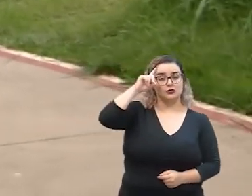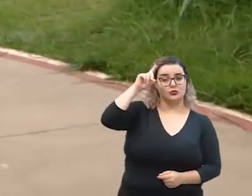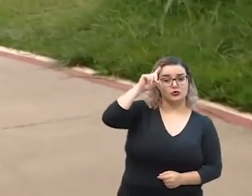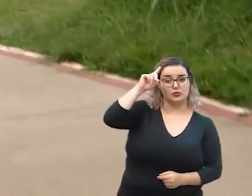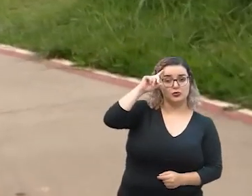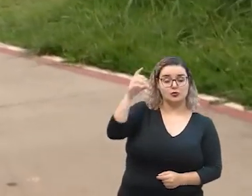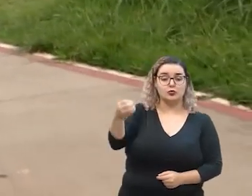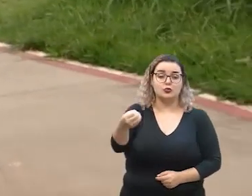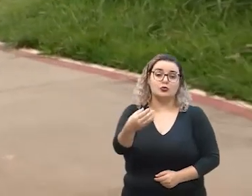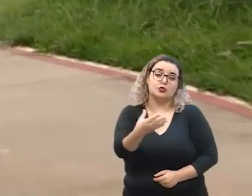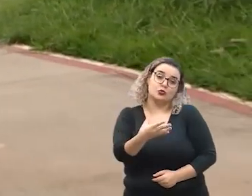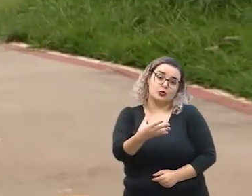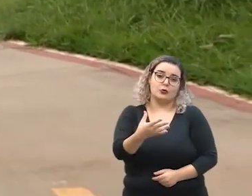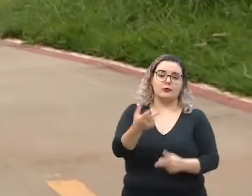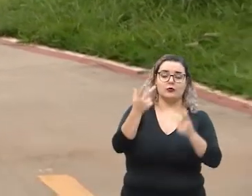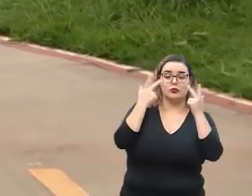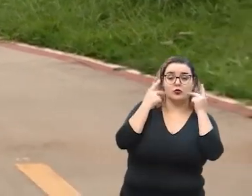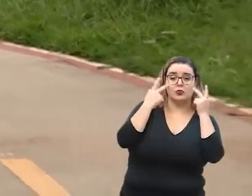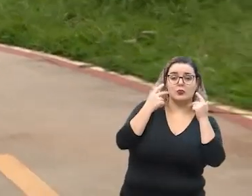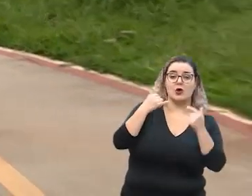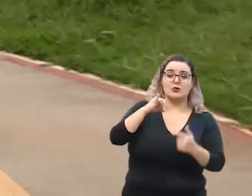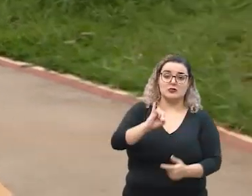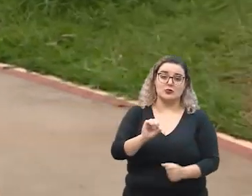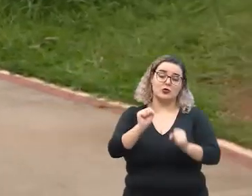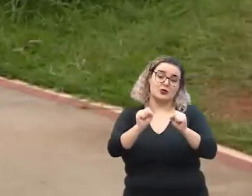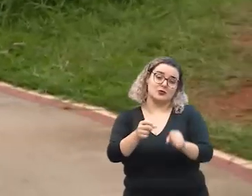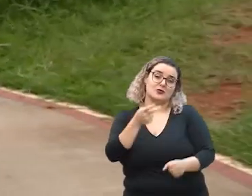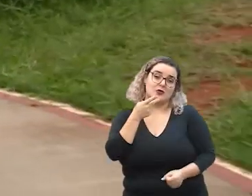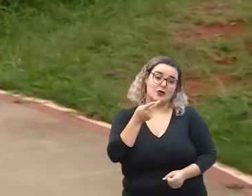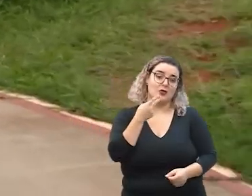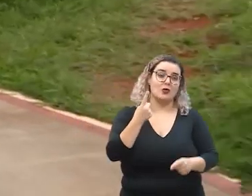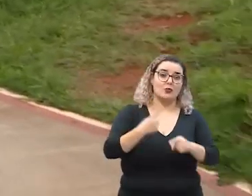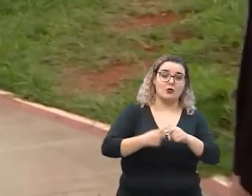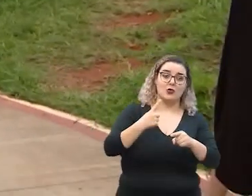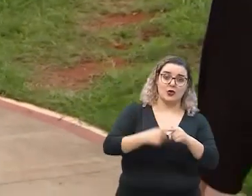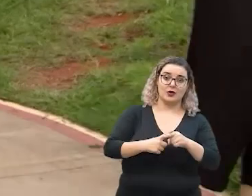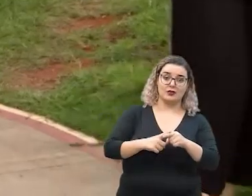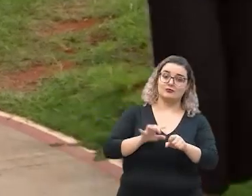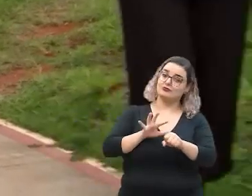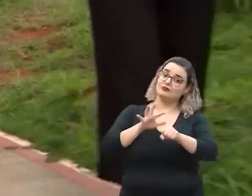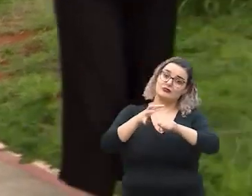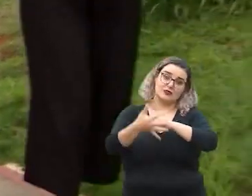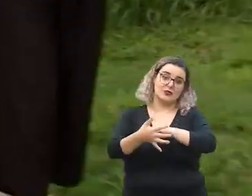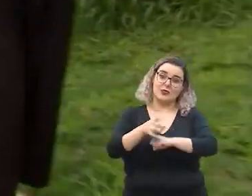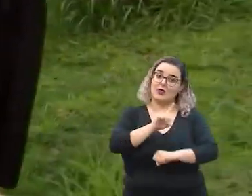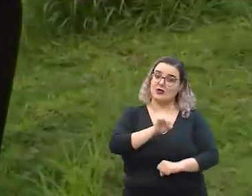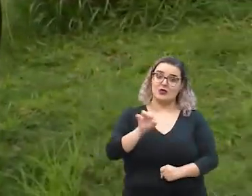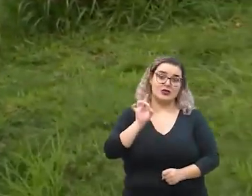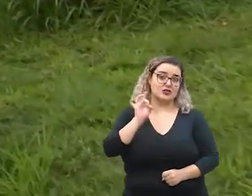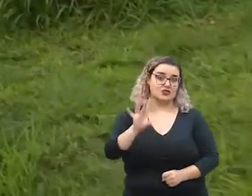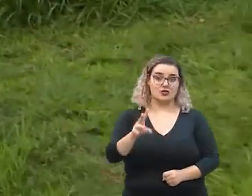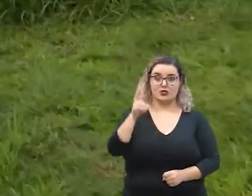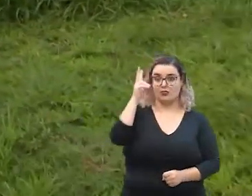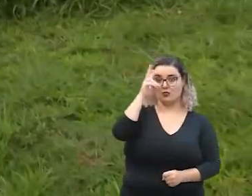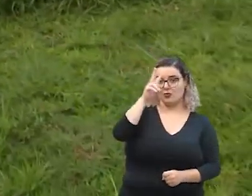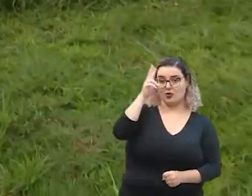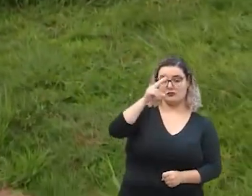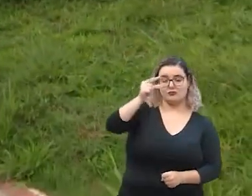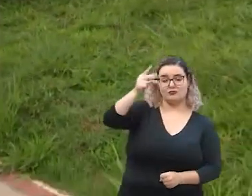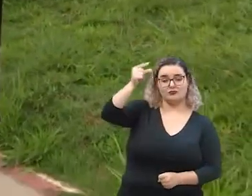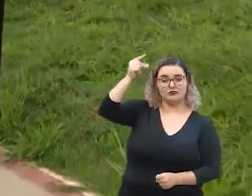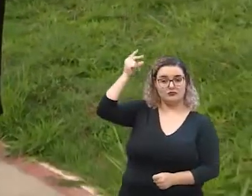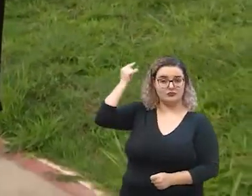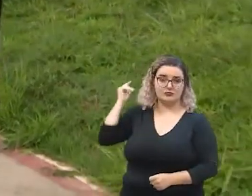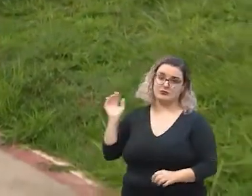novo normal, se é que assim a gente pode dizer. Porque no caso dela, a Covid-19 não é só uma história que ficou lá